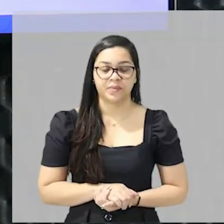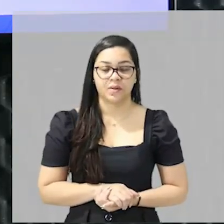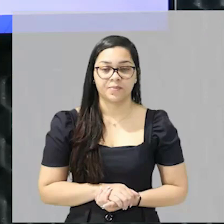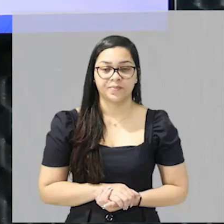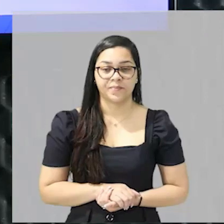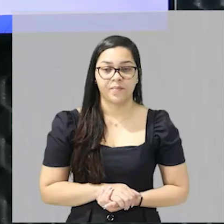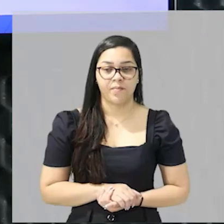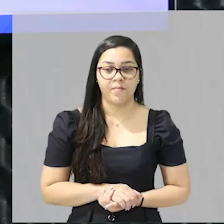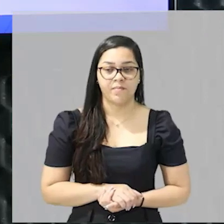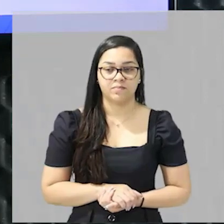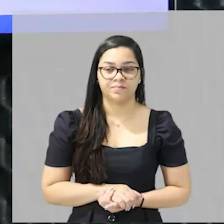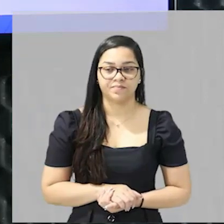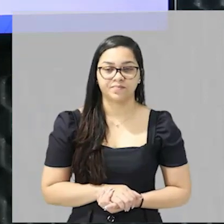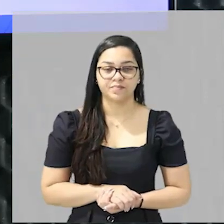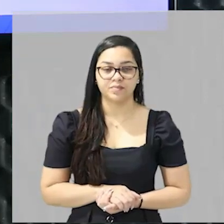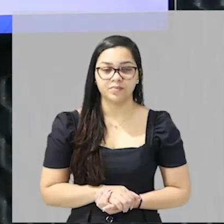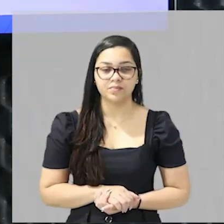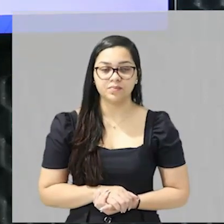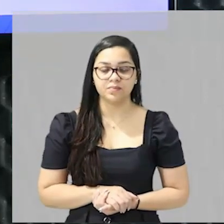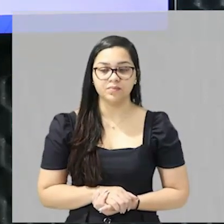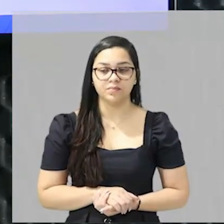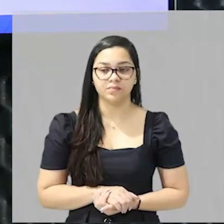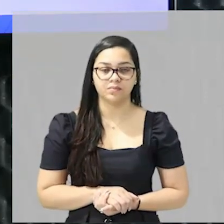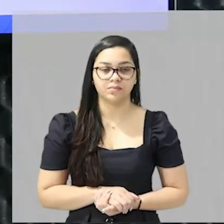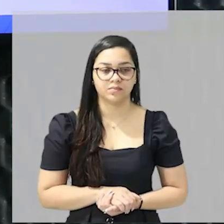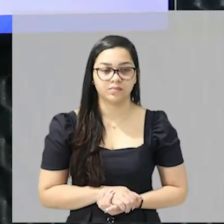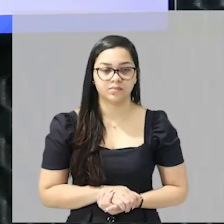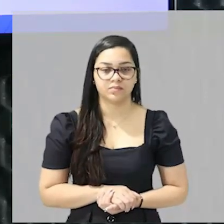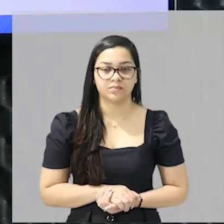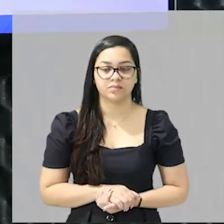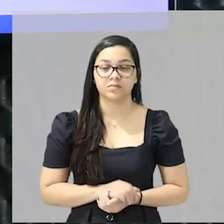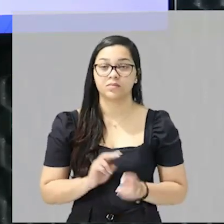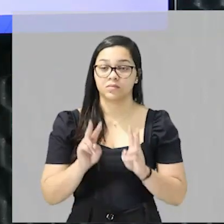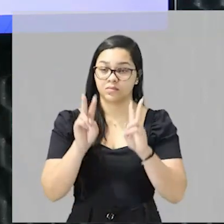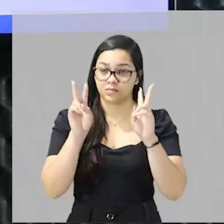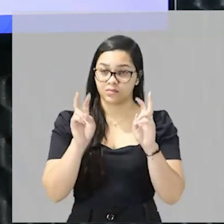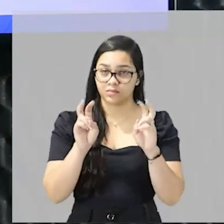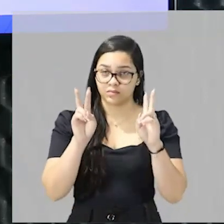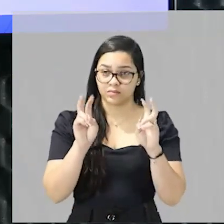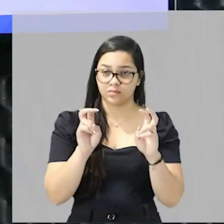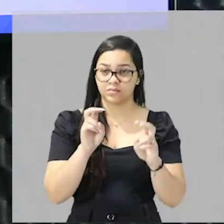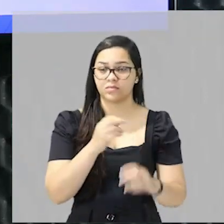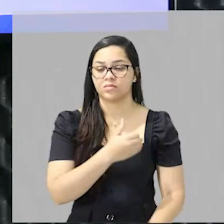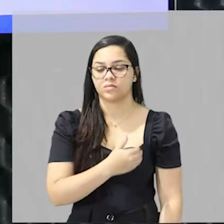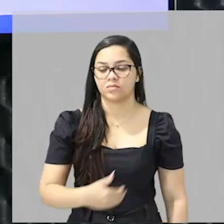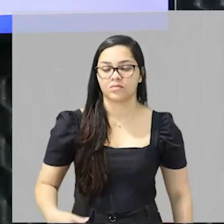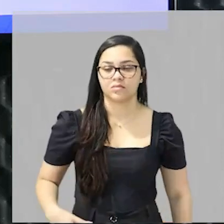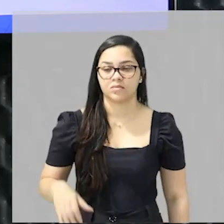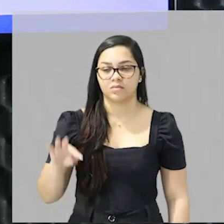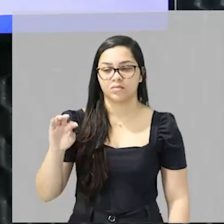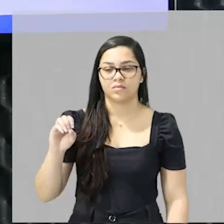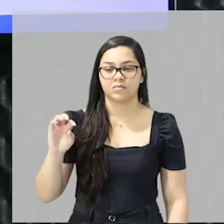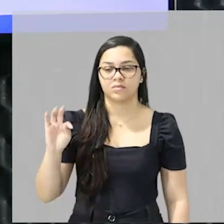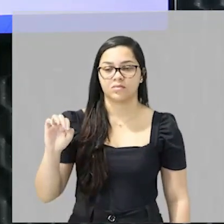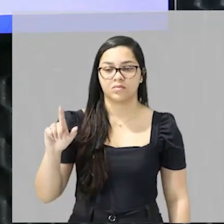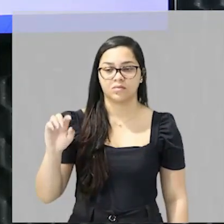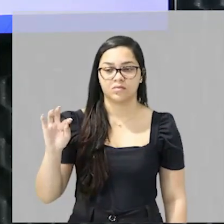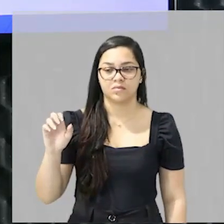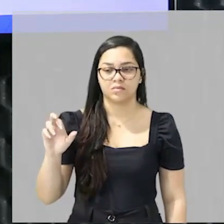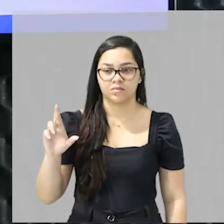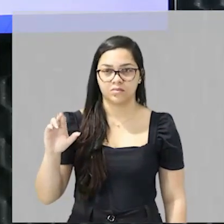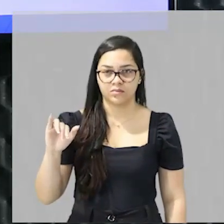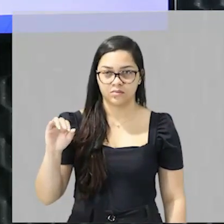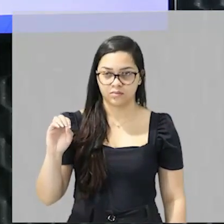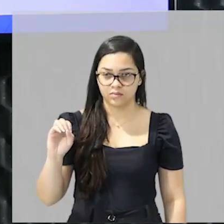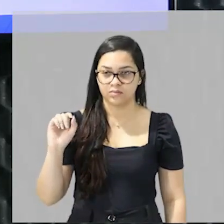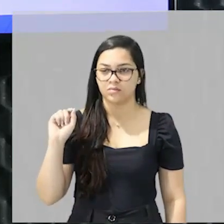os perigos de um Estado totalitário. Esse é o seu assunto. Esse texto, que tem como título